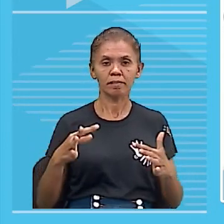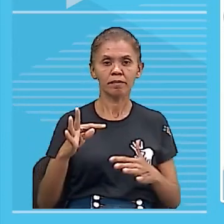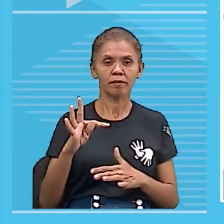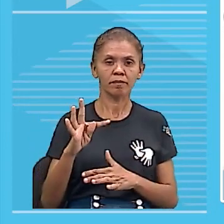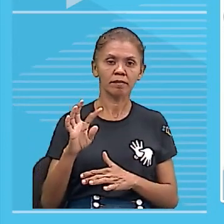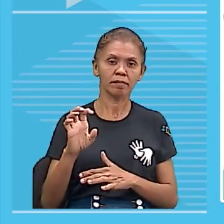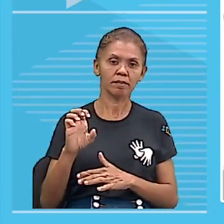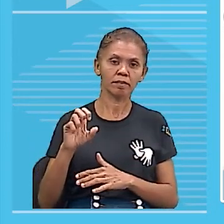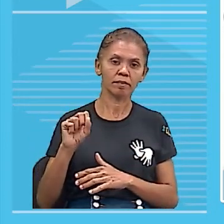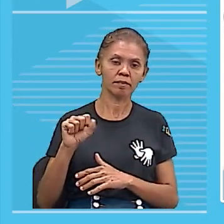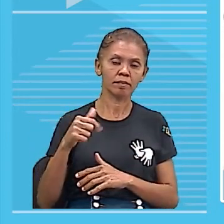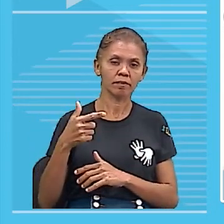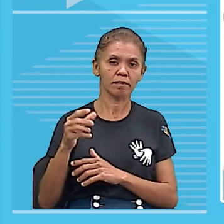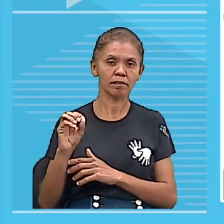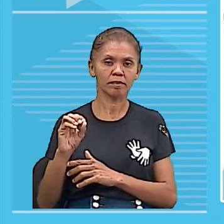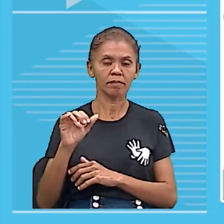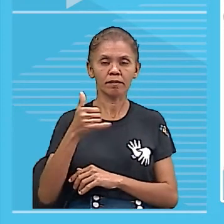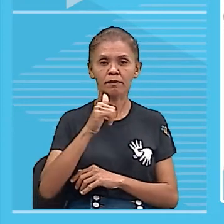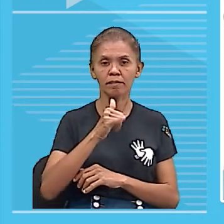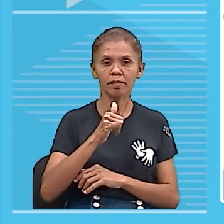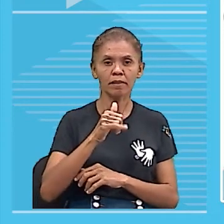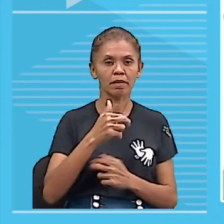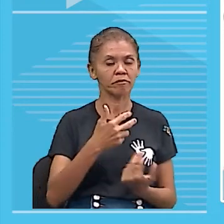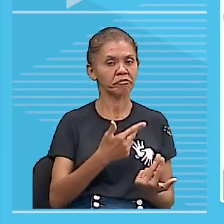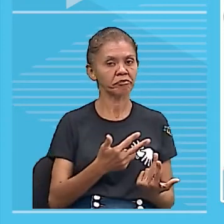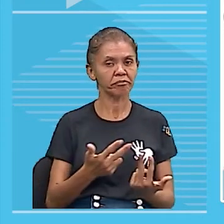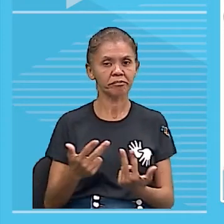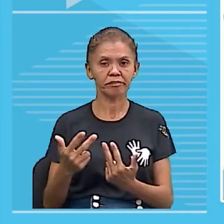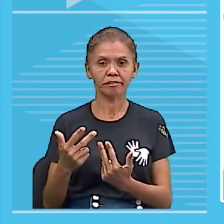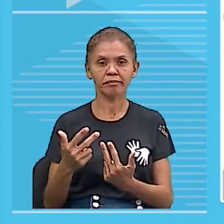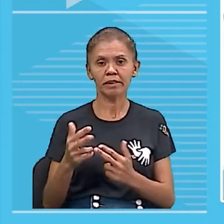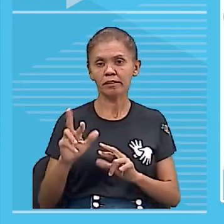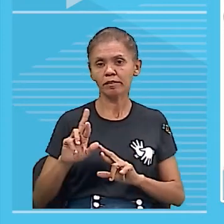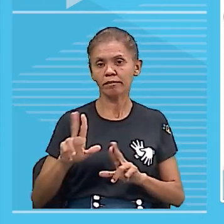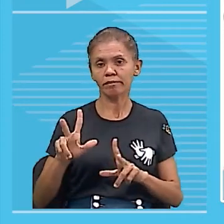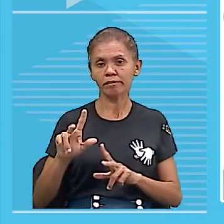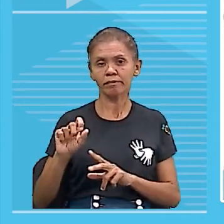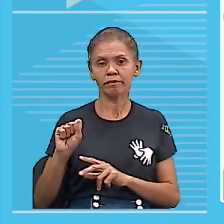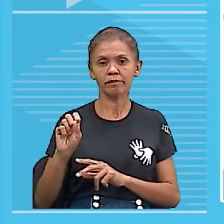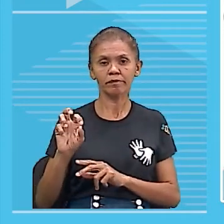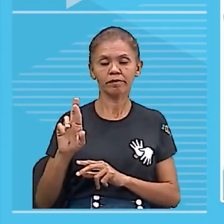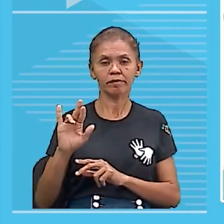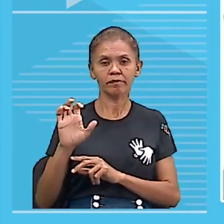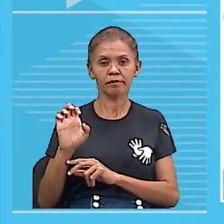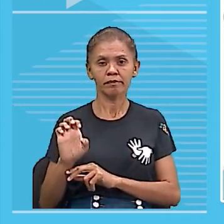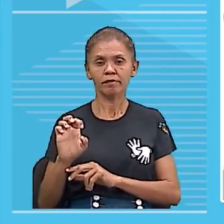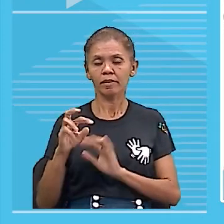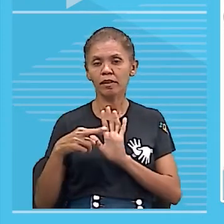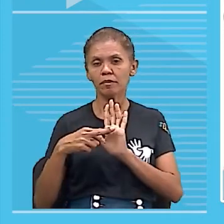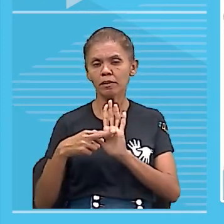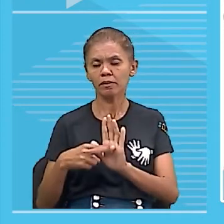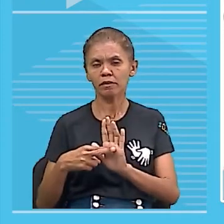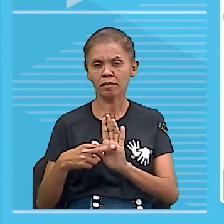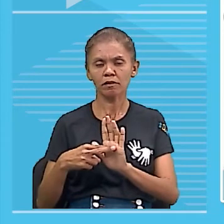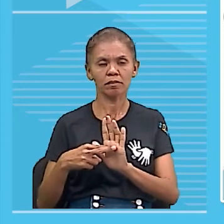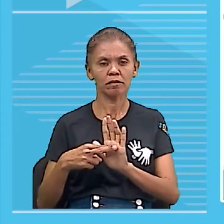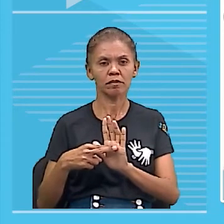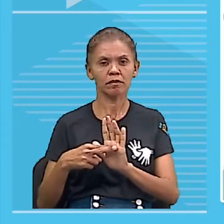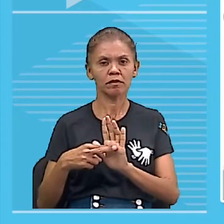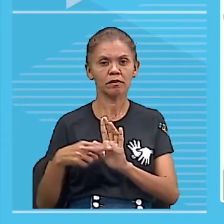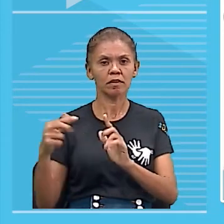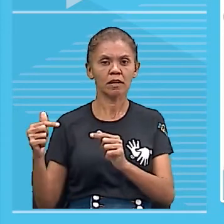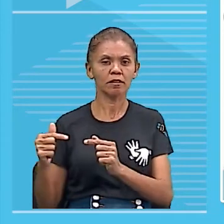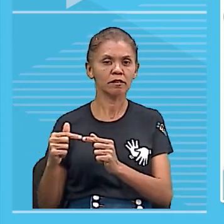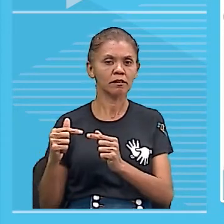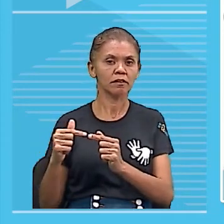deles é a mesma é diferente da série como é que a gente representava a